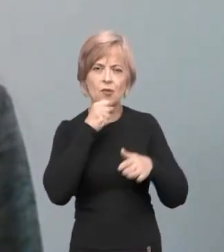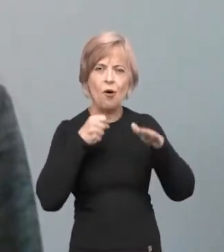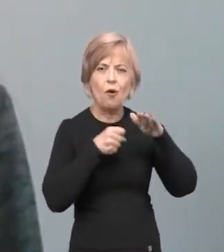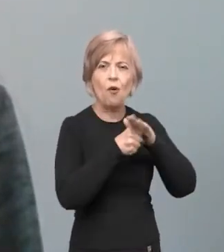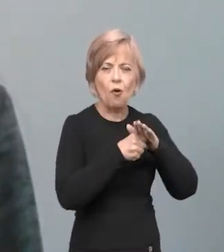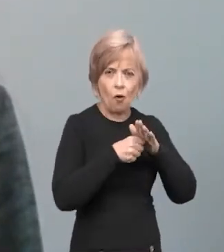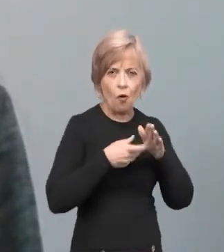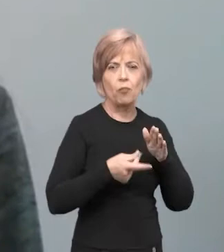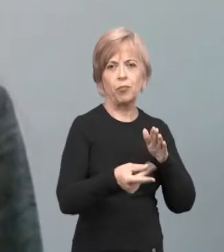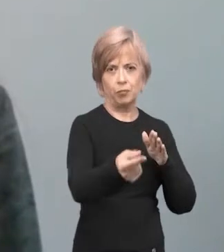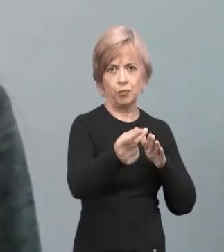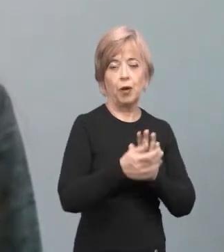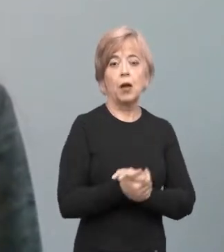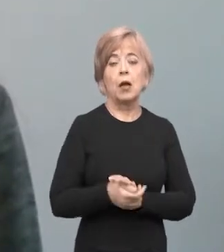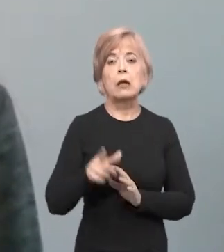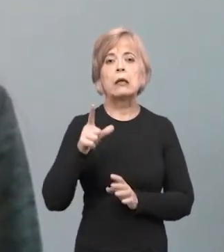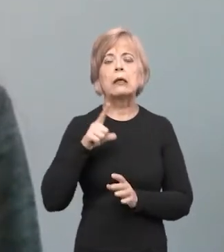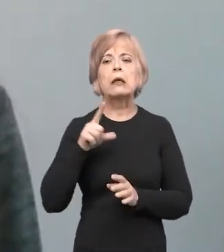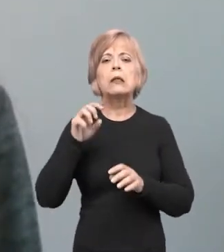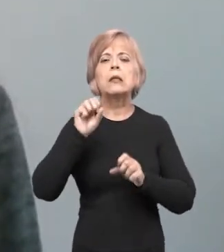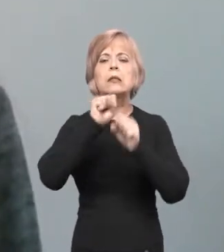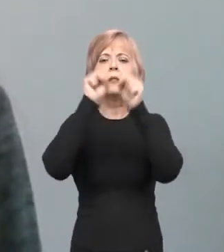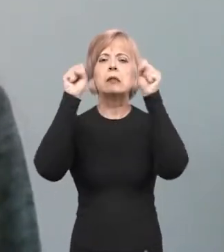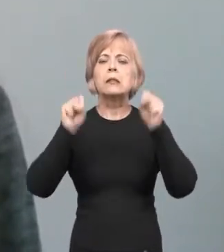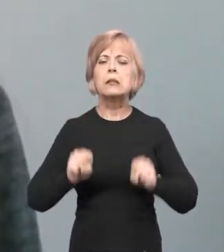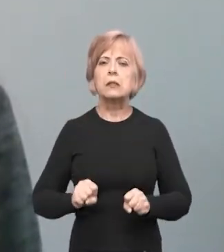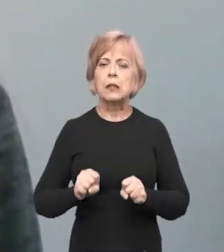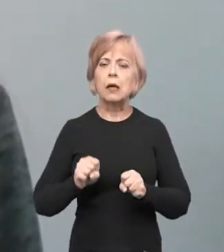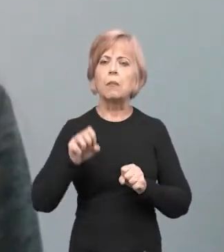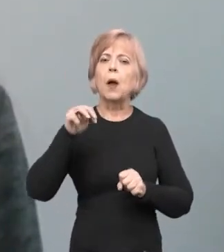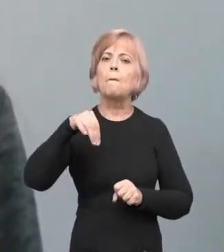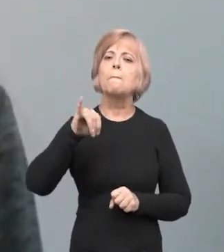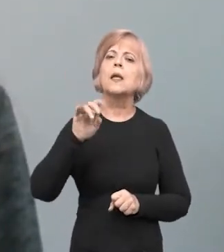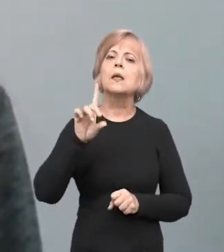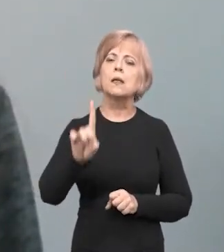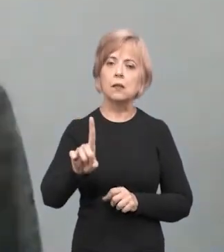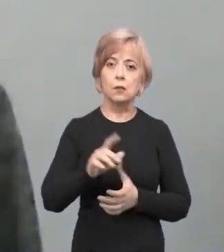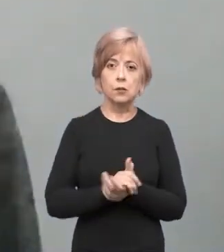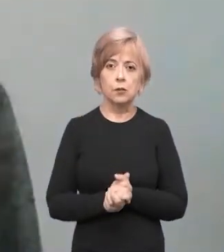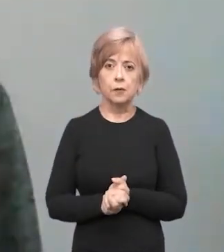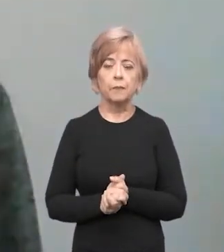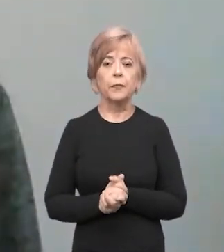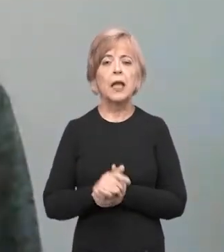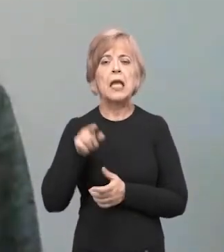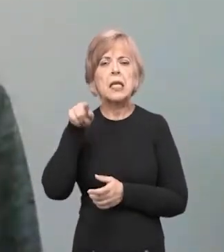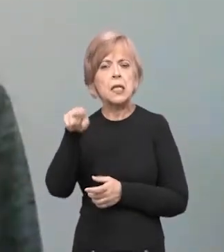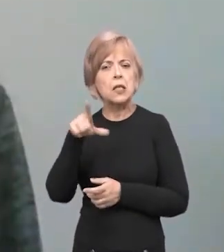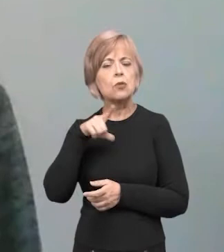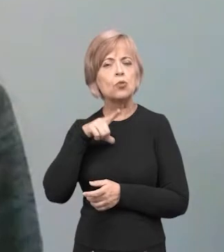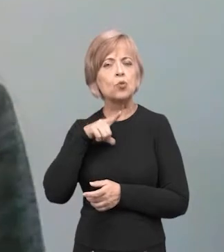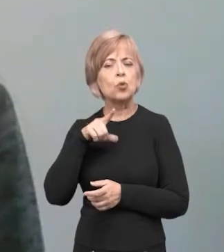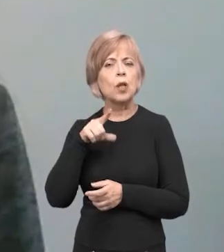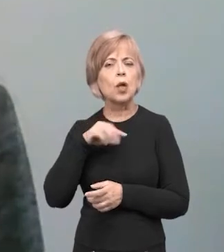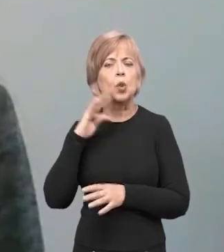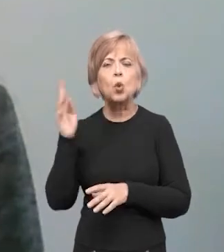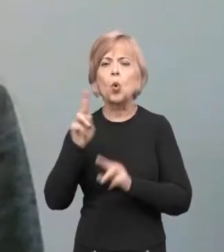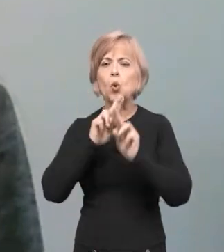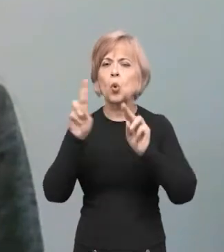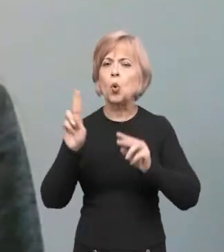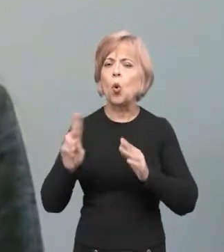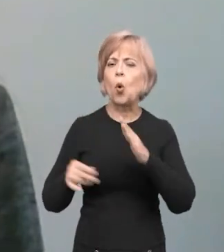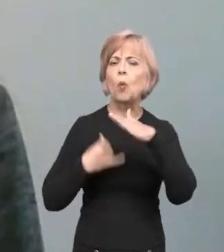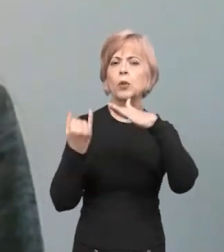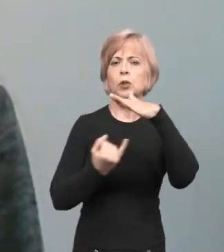sistema informatizado que se chama MID, que é o Módulo do Idoso. Ali nós temos todas as instituições que são